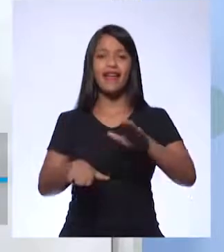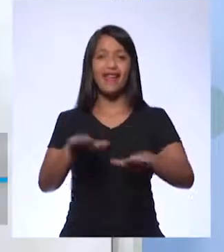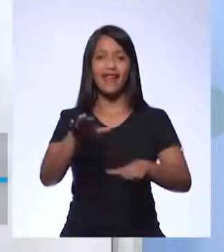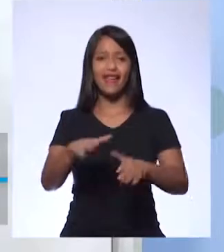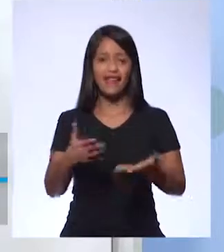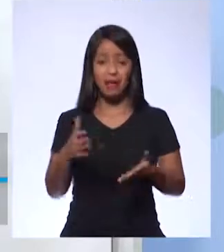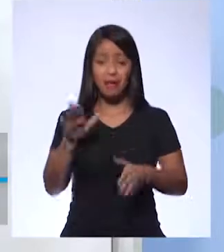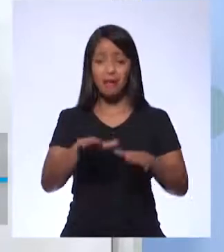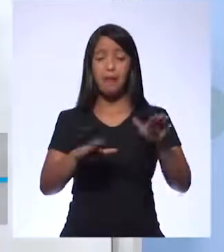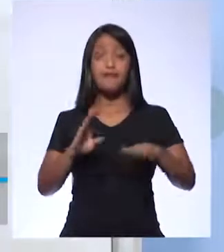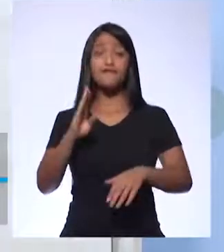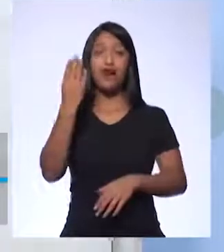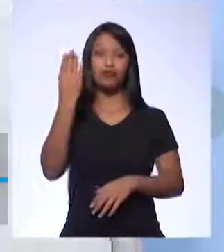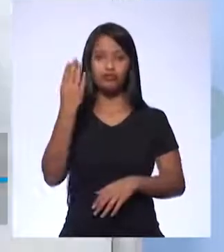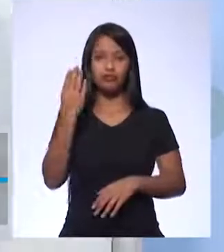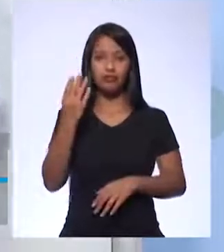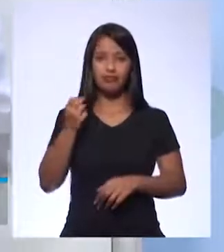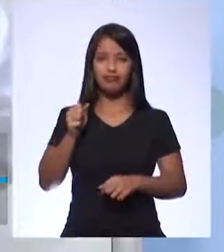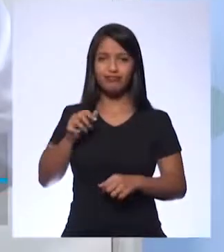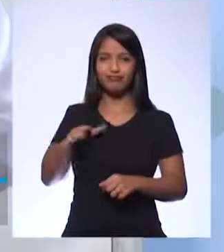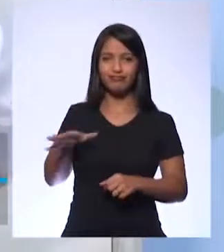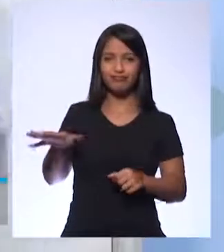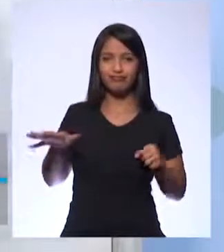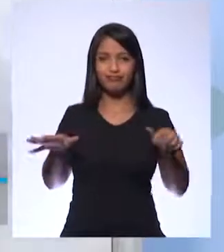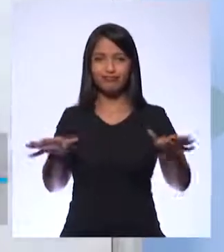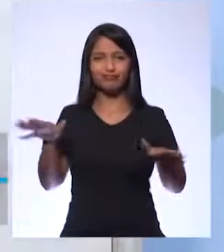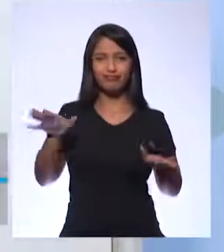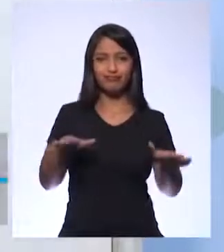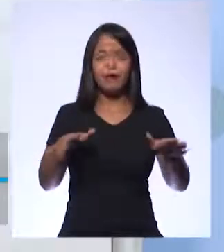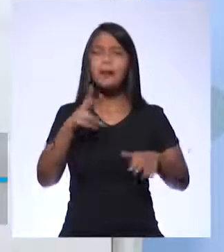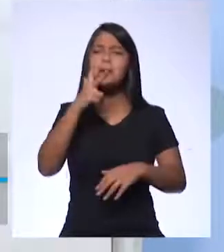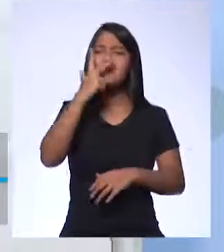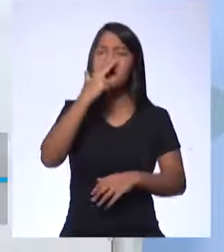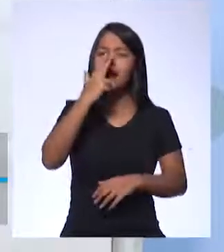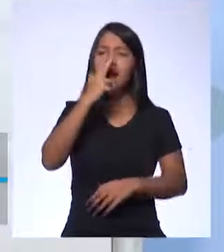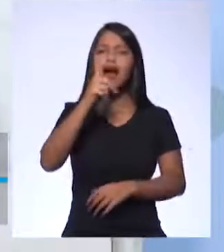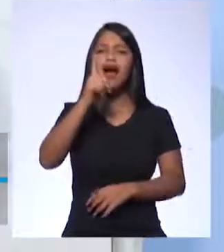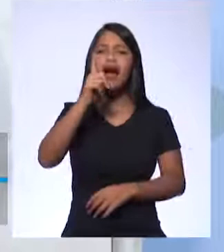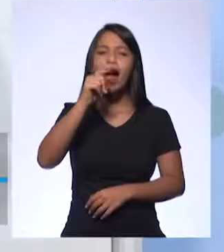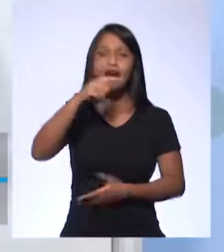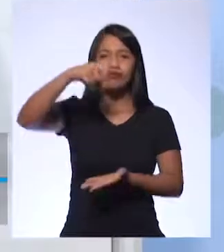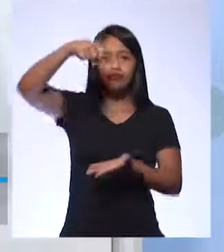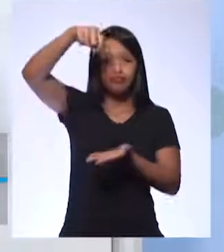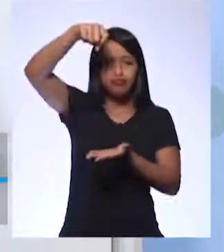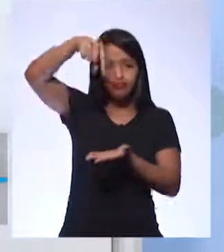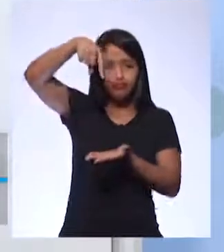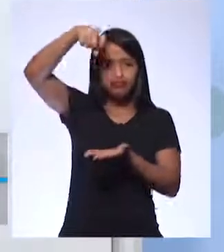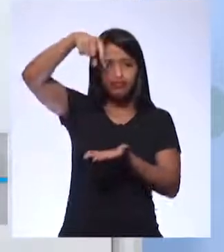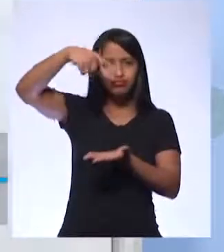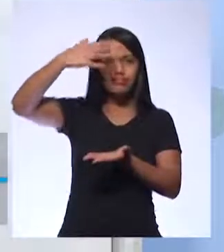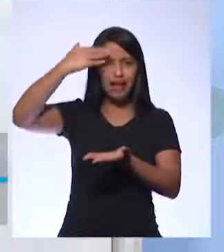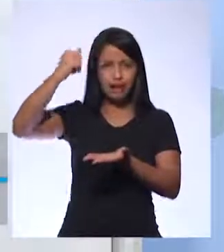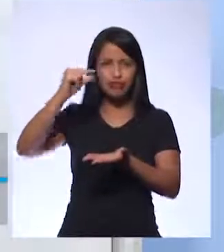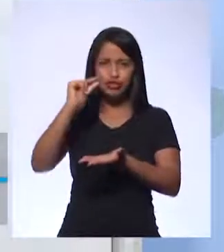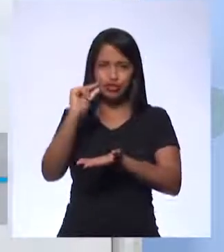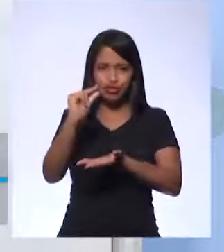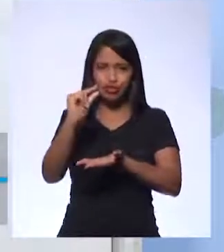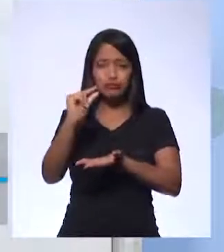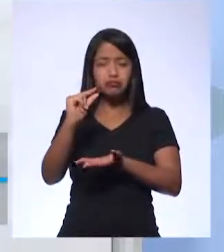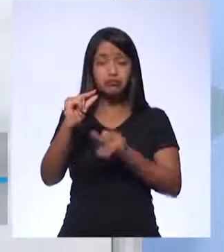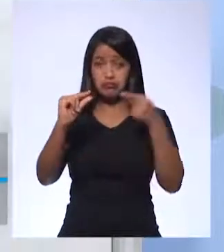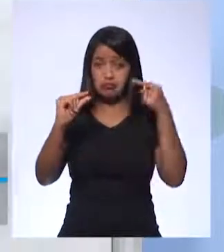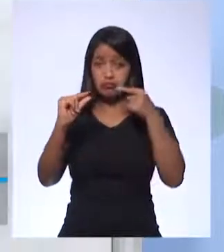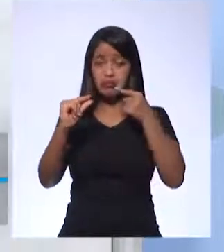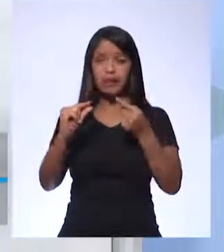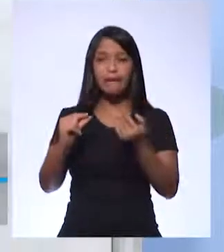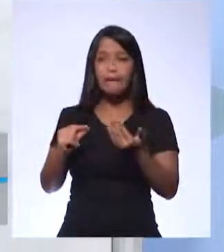se arrastar igual uma gota d'água, mais ou menos. E aí, quando ela quer, por exemplo, se alimentar de alguma coisa, o que ela vai fazer?